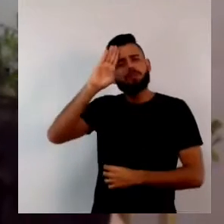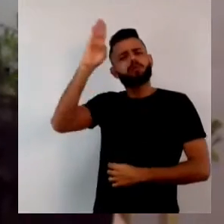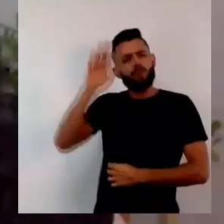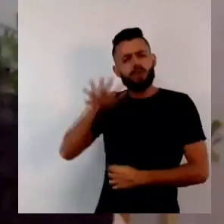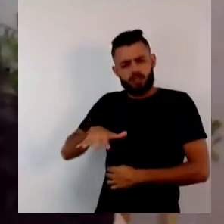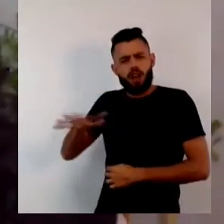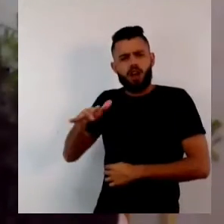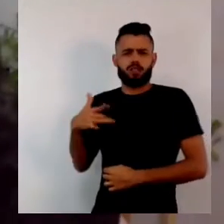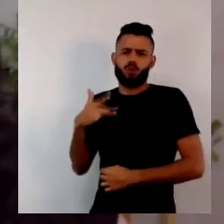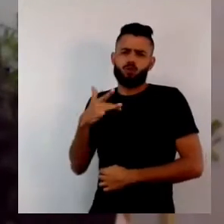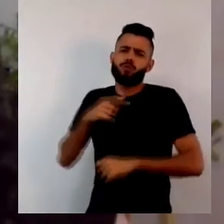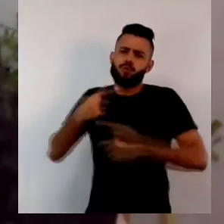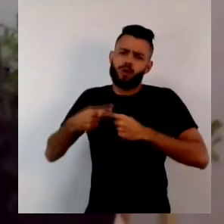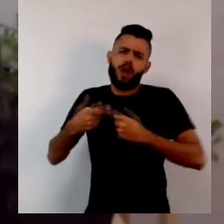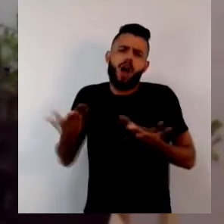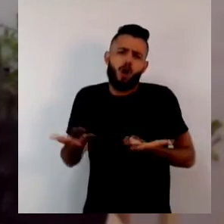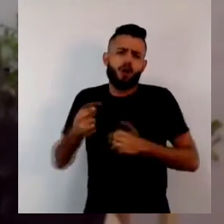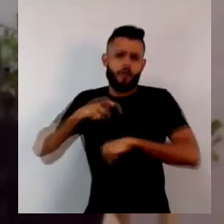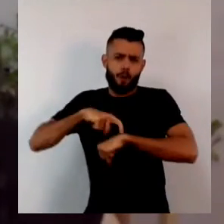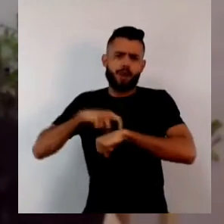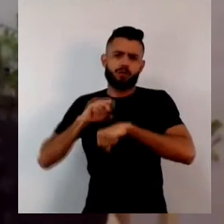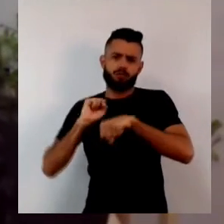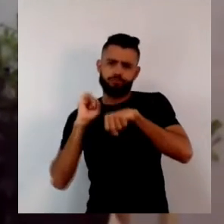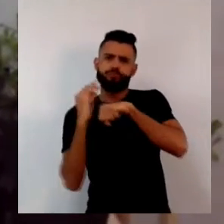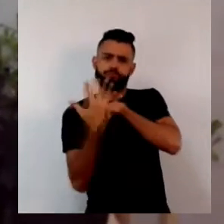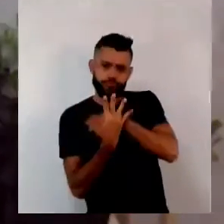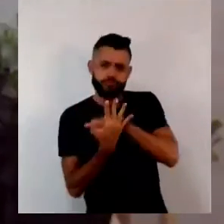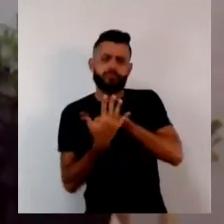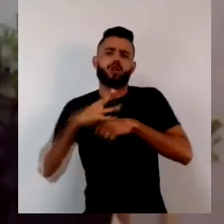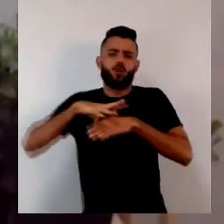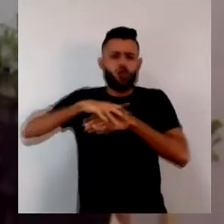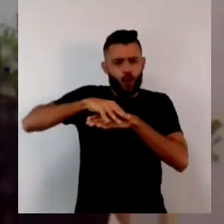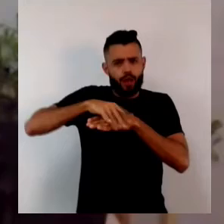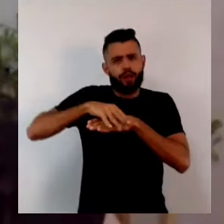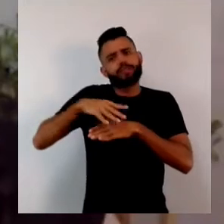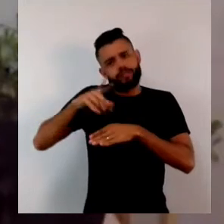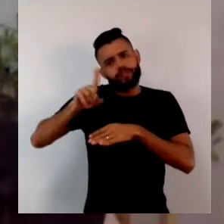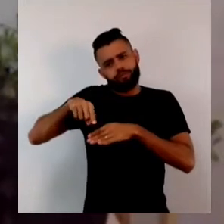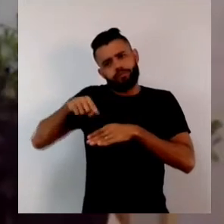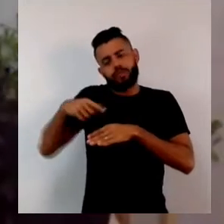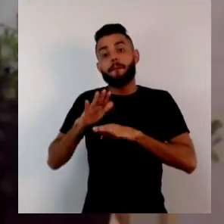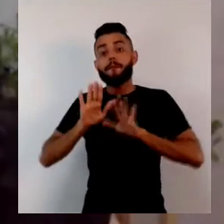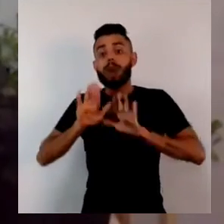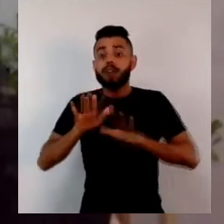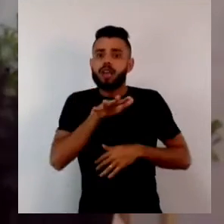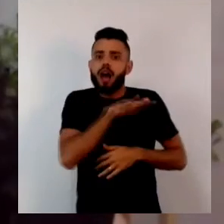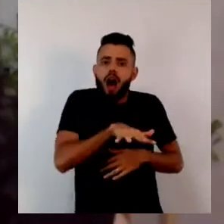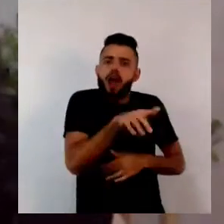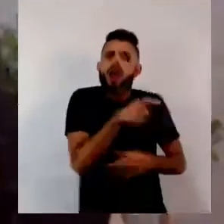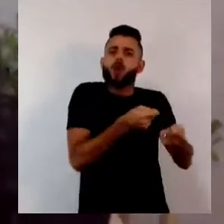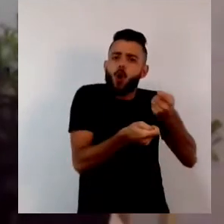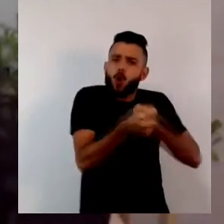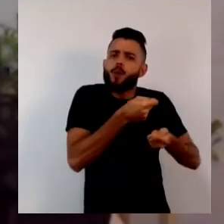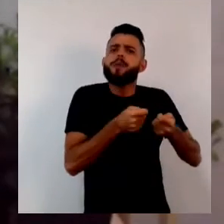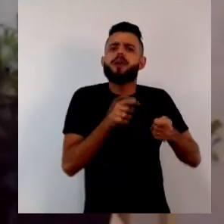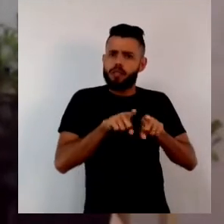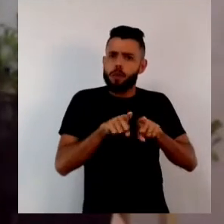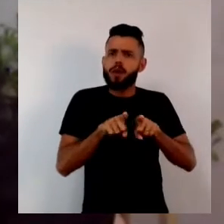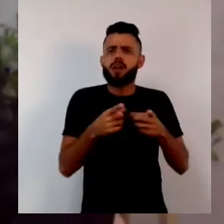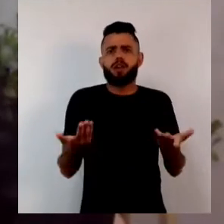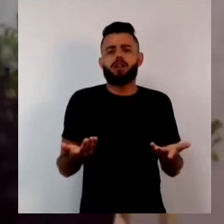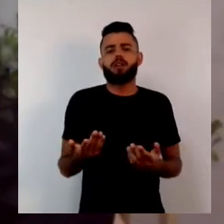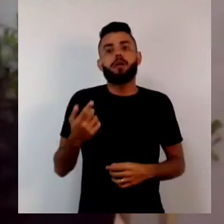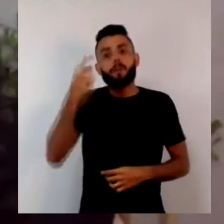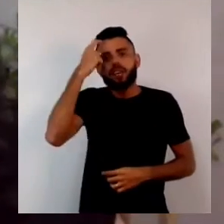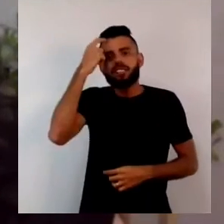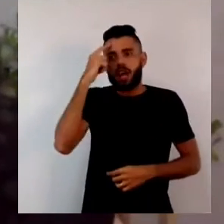de pandemia que envolve uma doença, mas se a gente pensar na área da economia, né, todo mundo fala, a economia está sendo afetada, mas